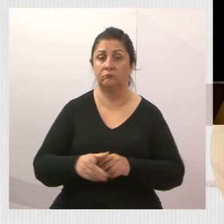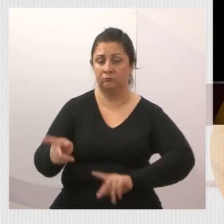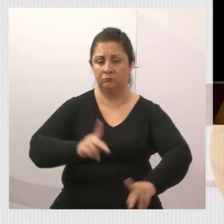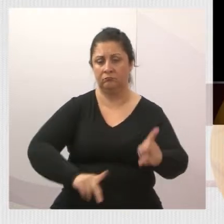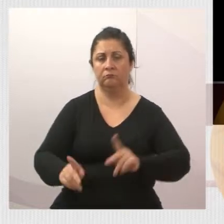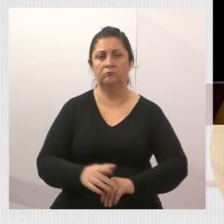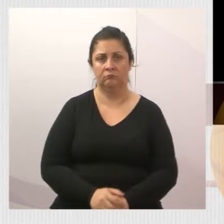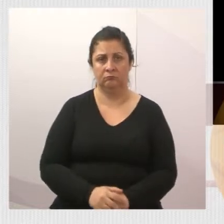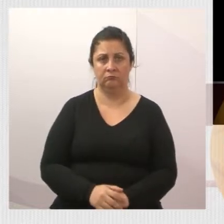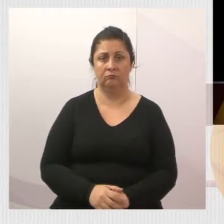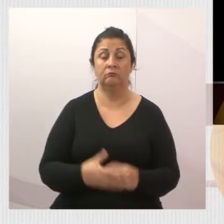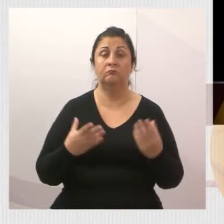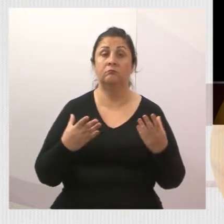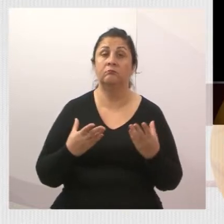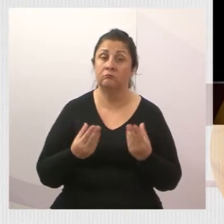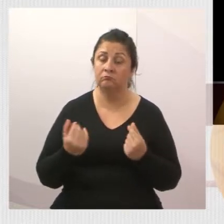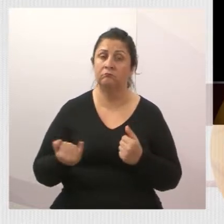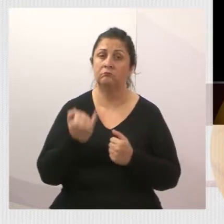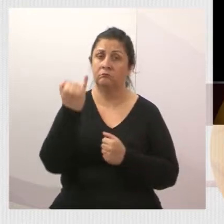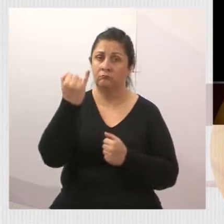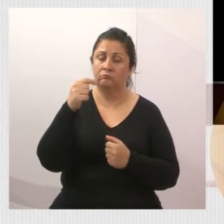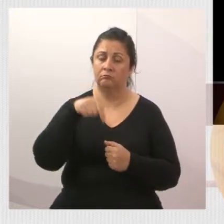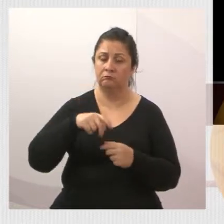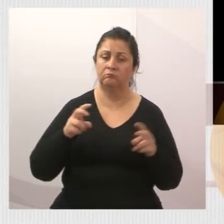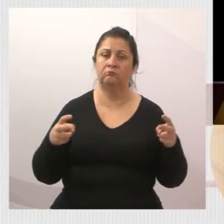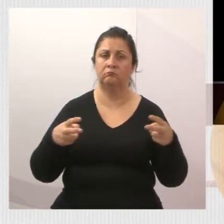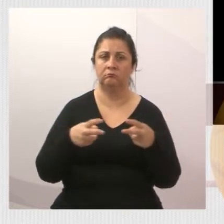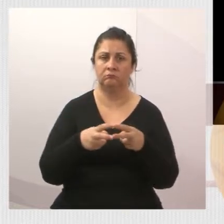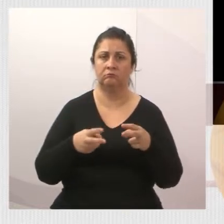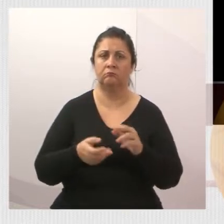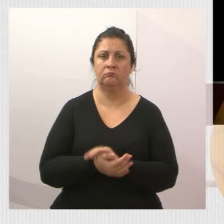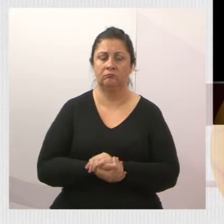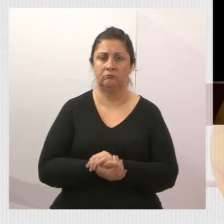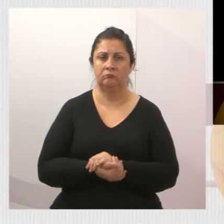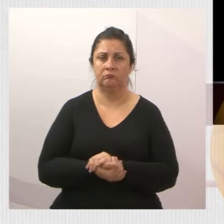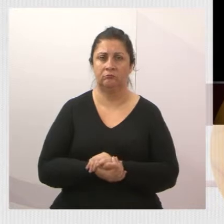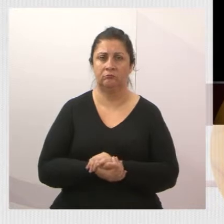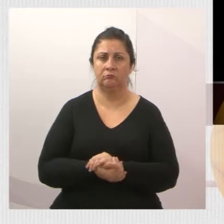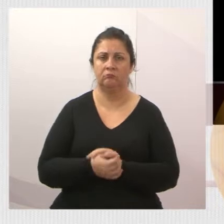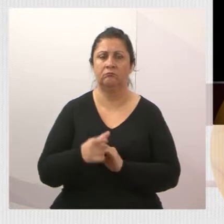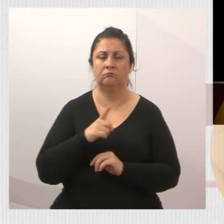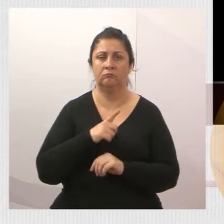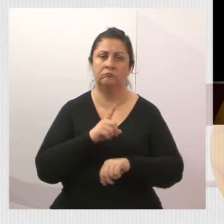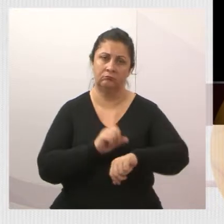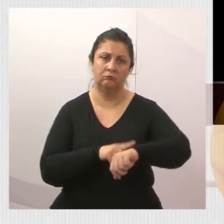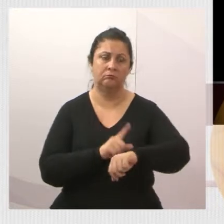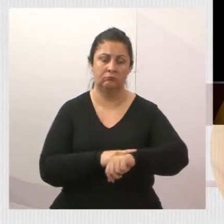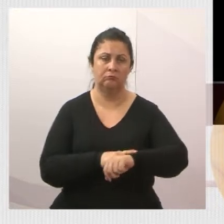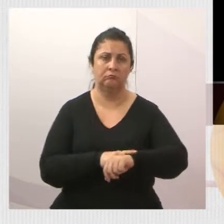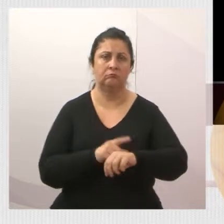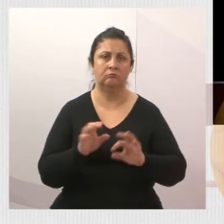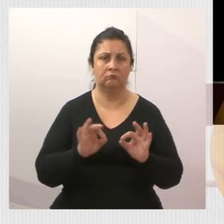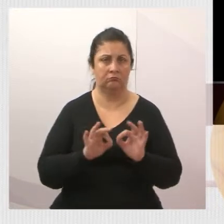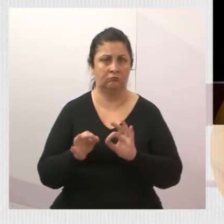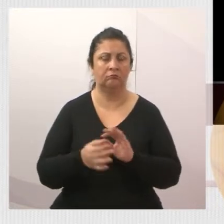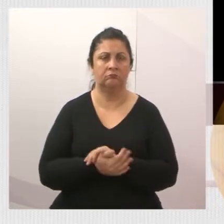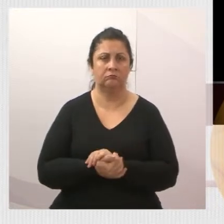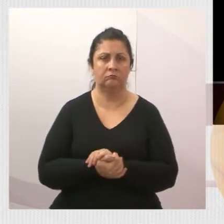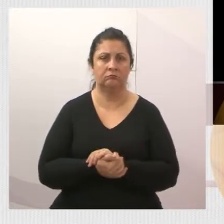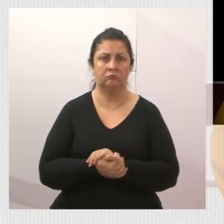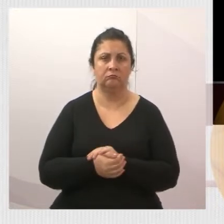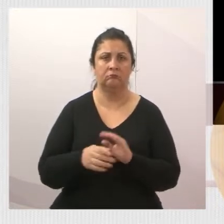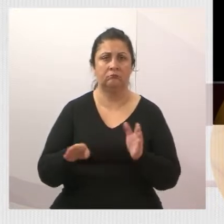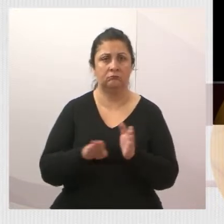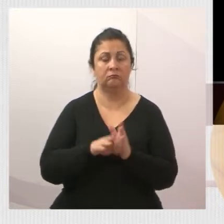população. Isso foi realmente algo importante para essa casa e a gente ainda tem um prazo para colocar essas emendas até a próxima